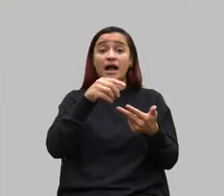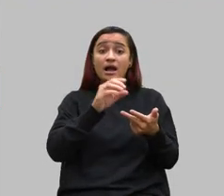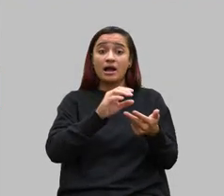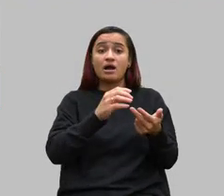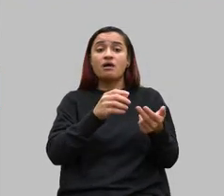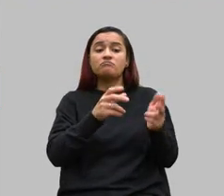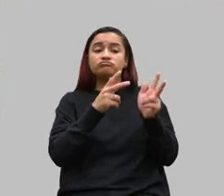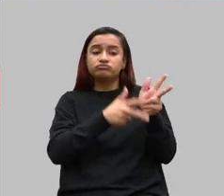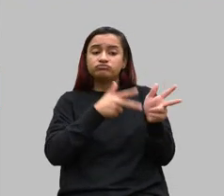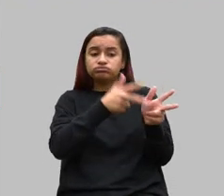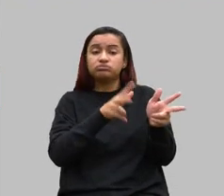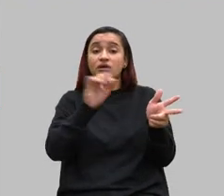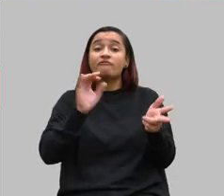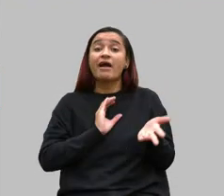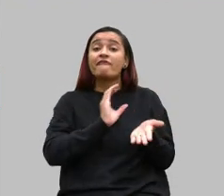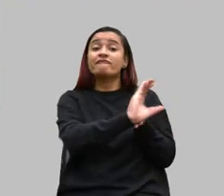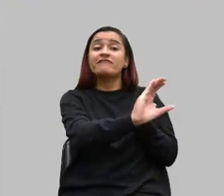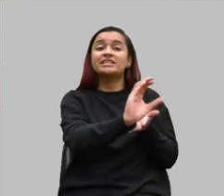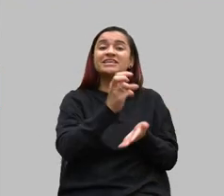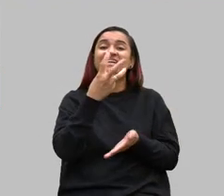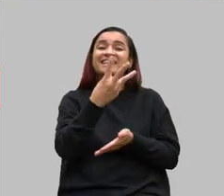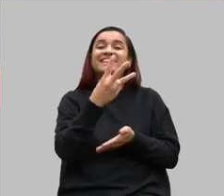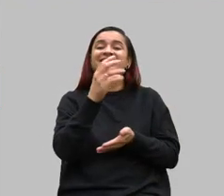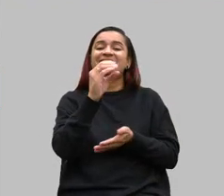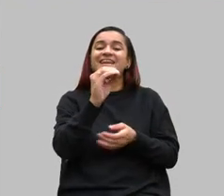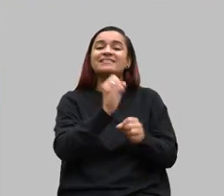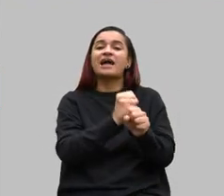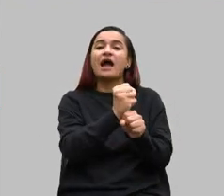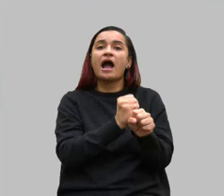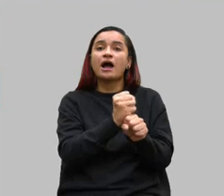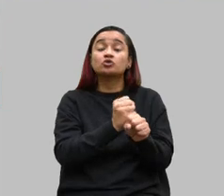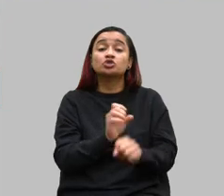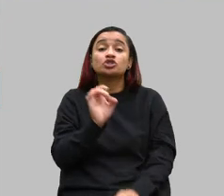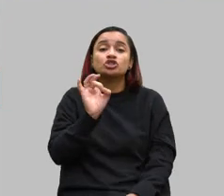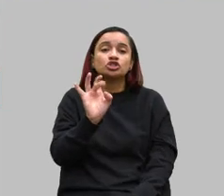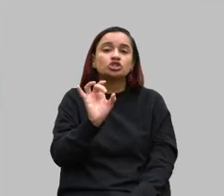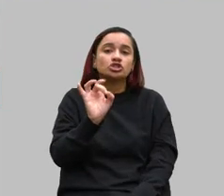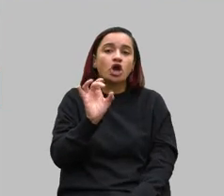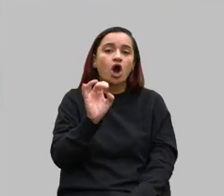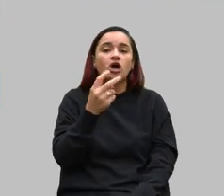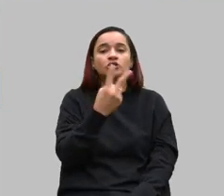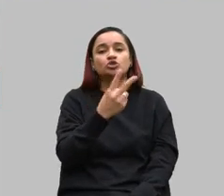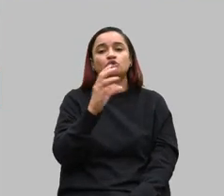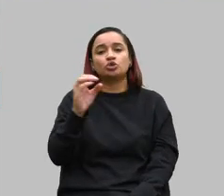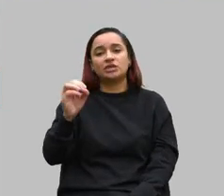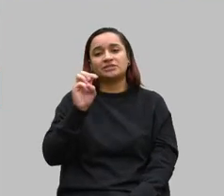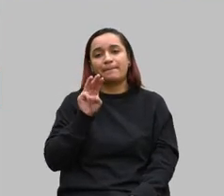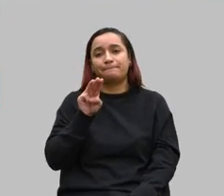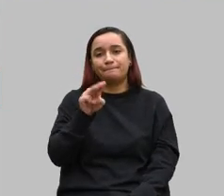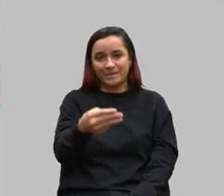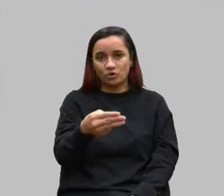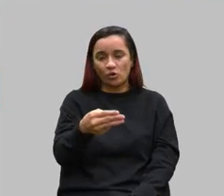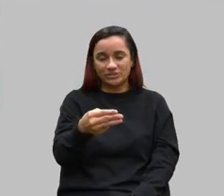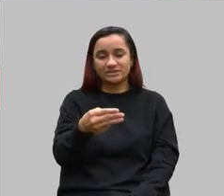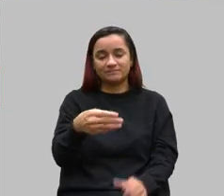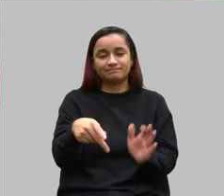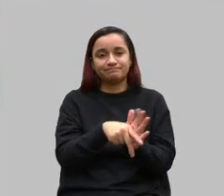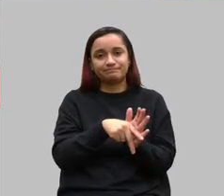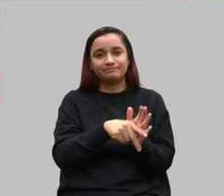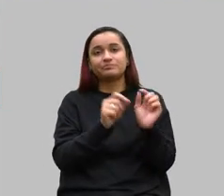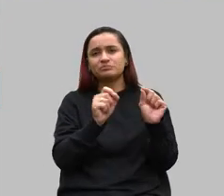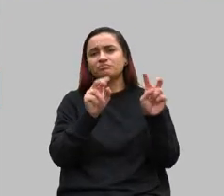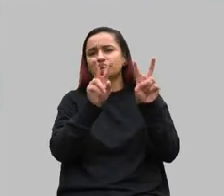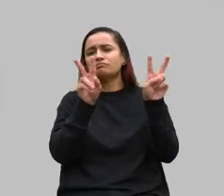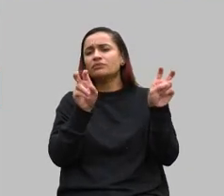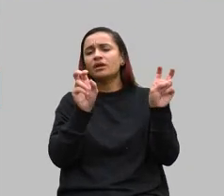próximos 30 anos tão somente 200 milhões para mitigar em tese